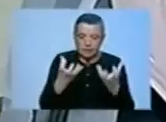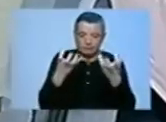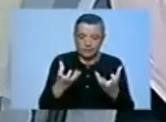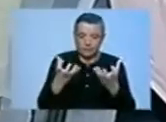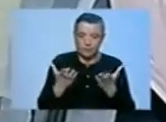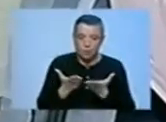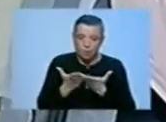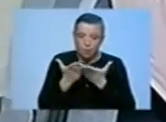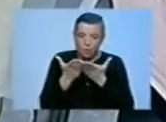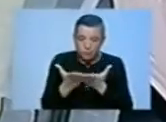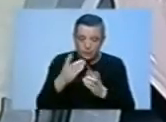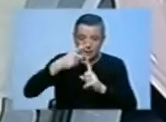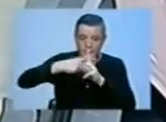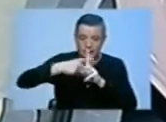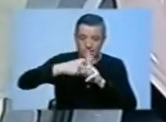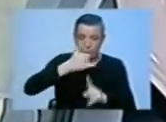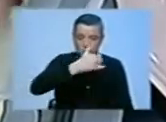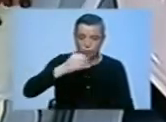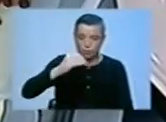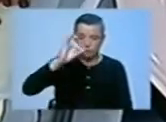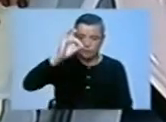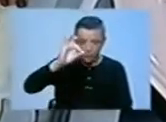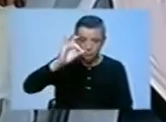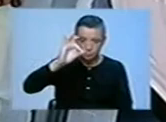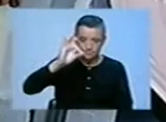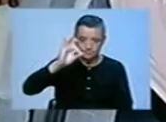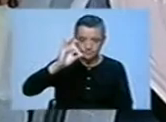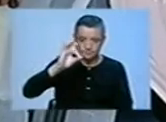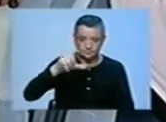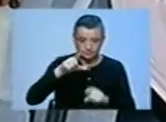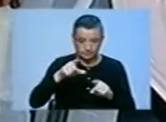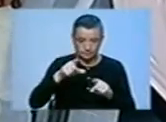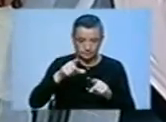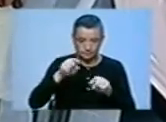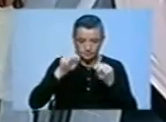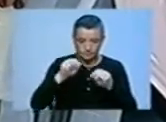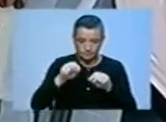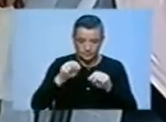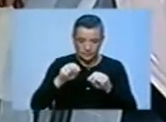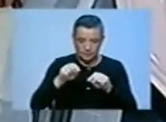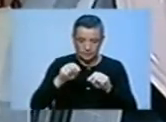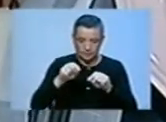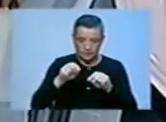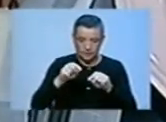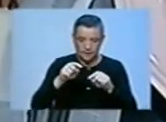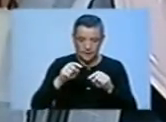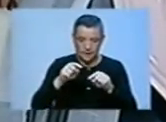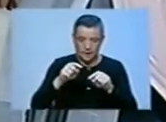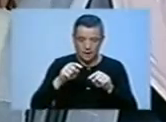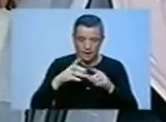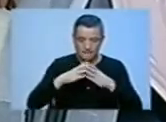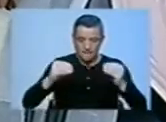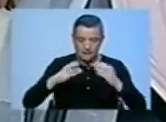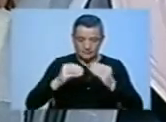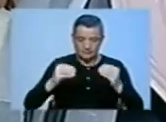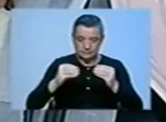forno já está ligado a 18 graus vamos colocar agora estas retângulos massa folhada como os fãs